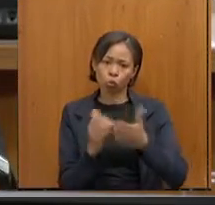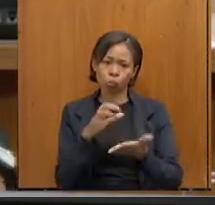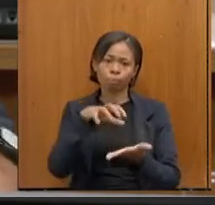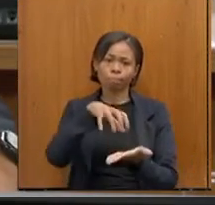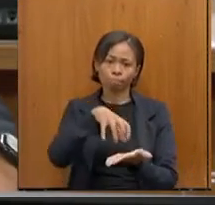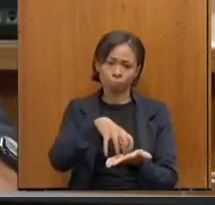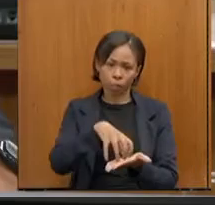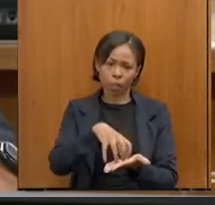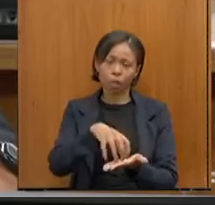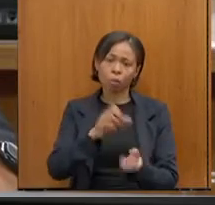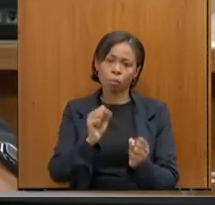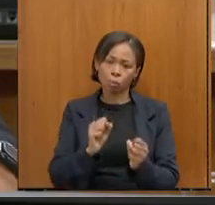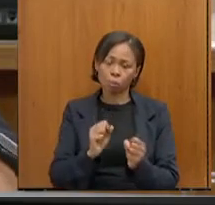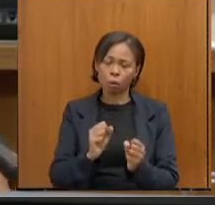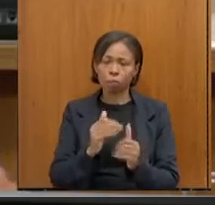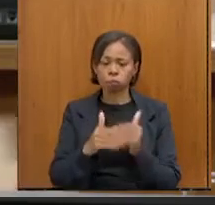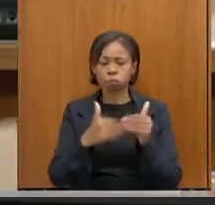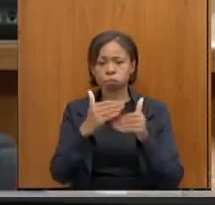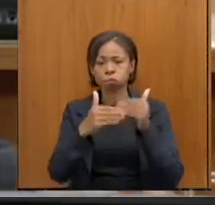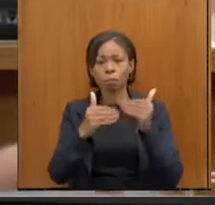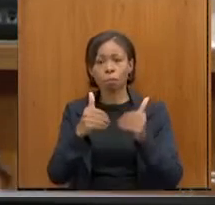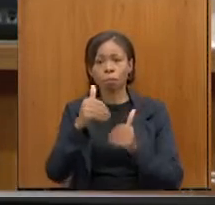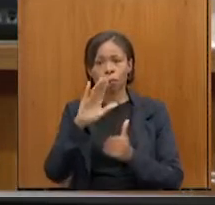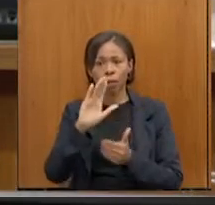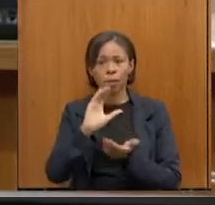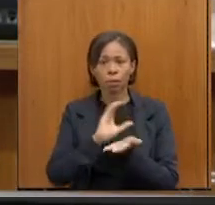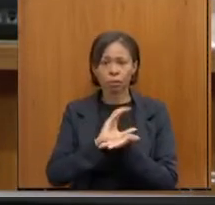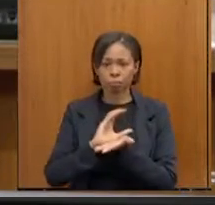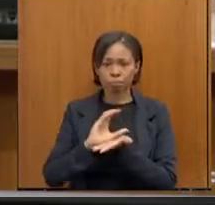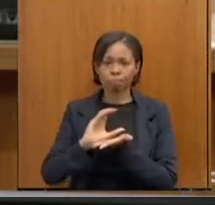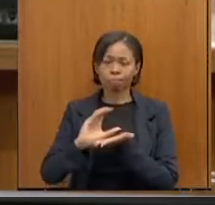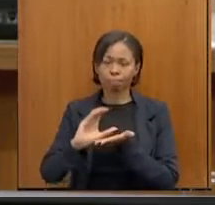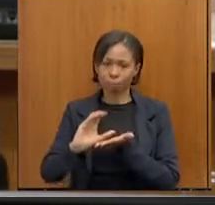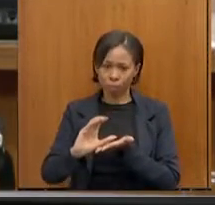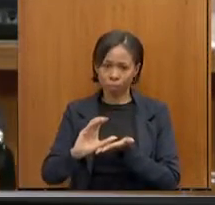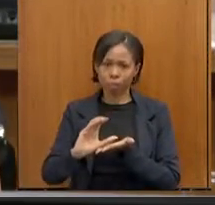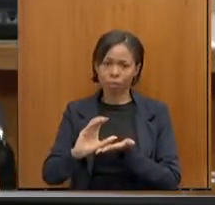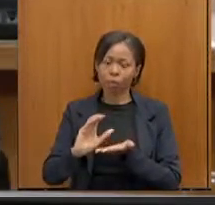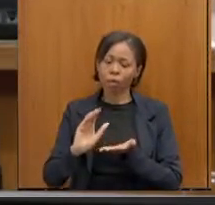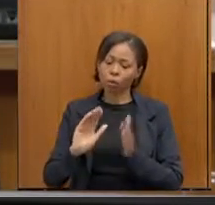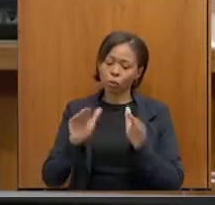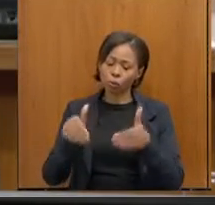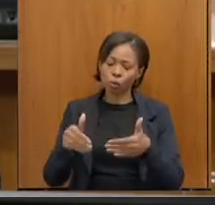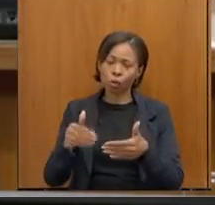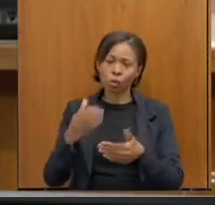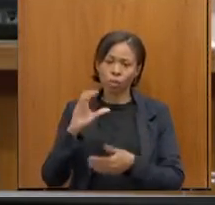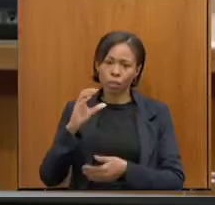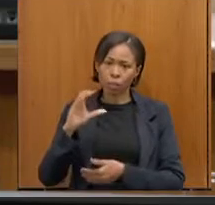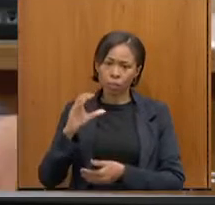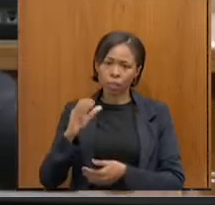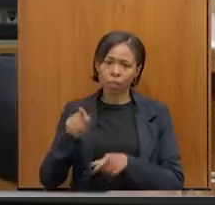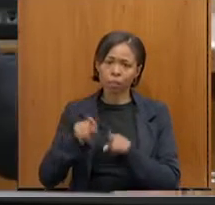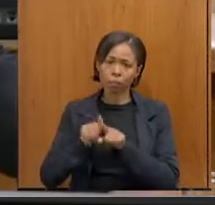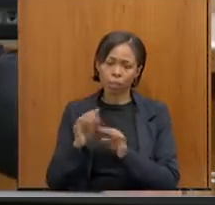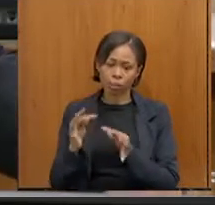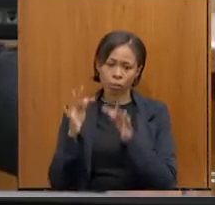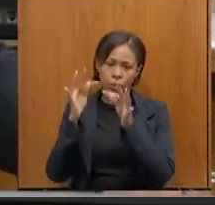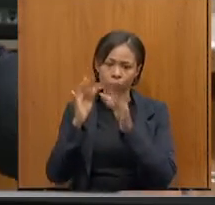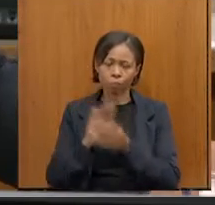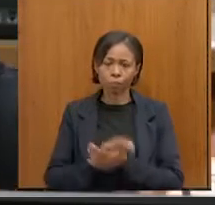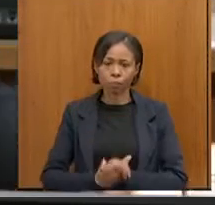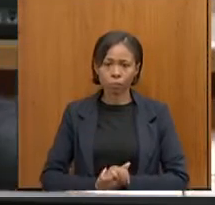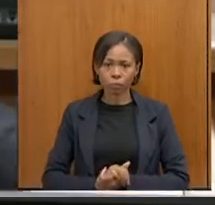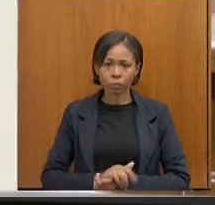é ampliar ainda mais as investimentos em ciência e tecnologia na gasmig